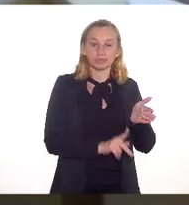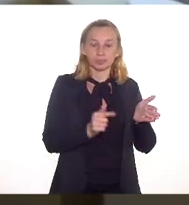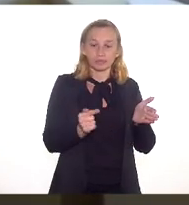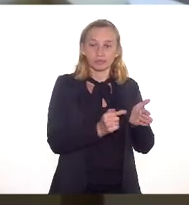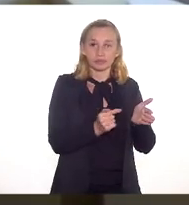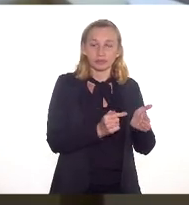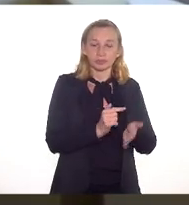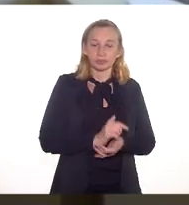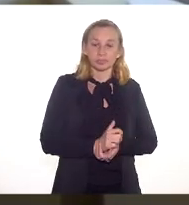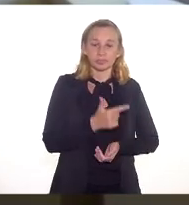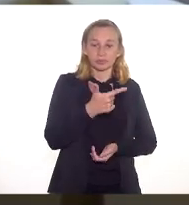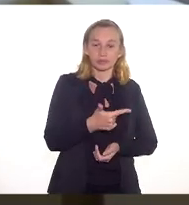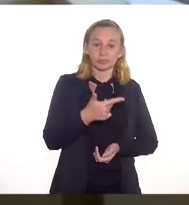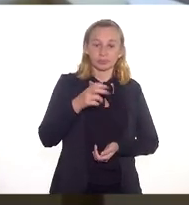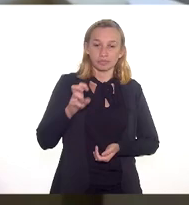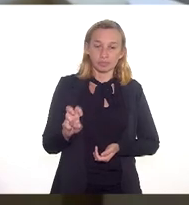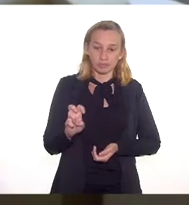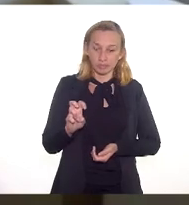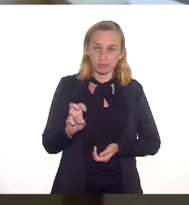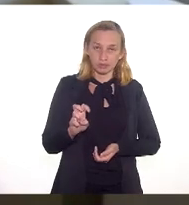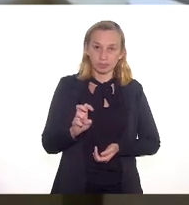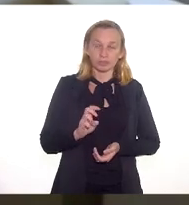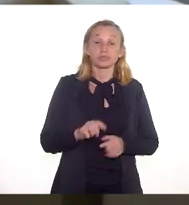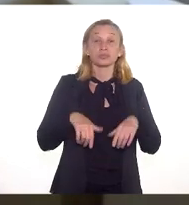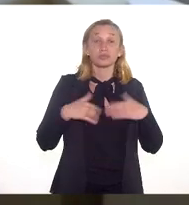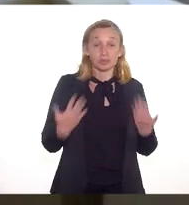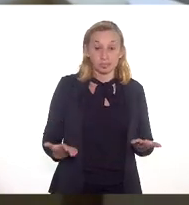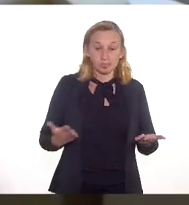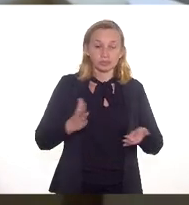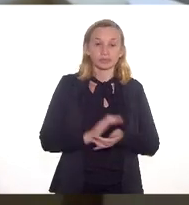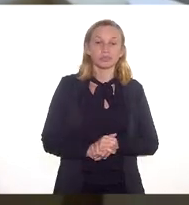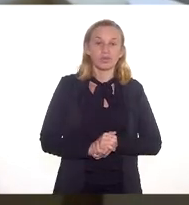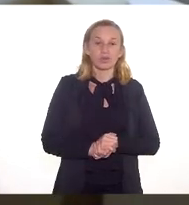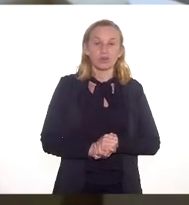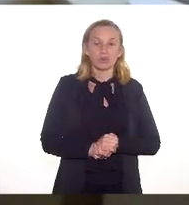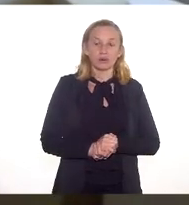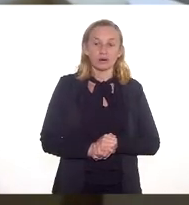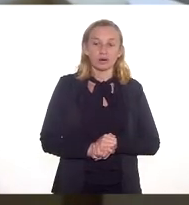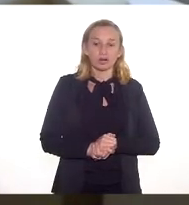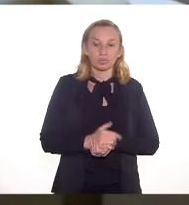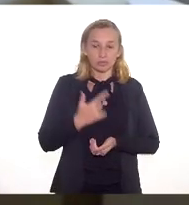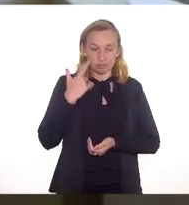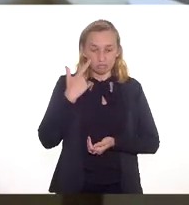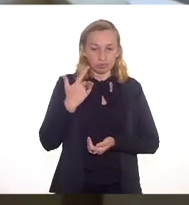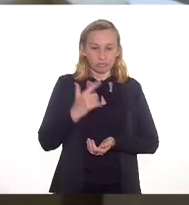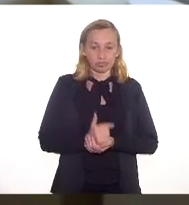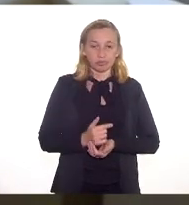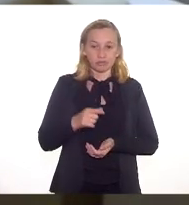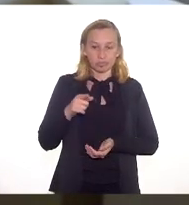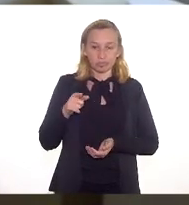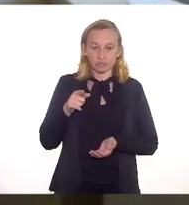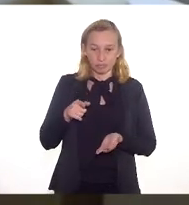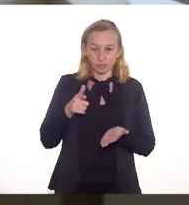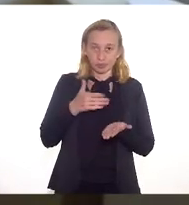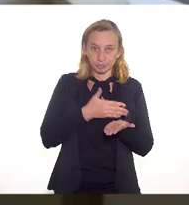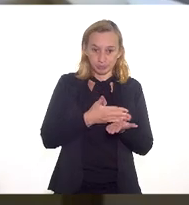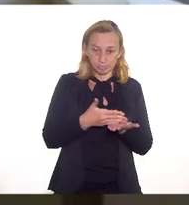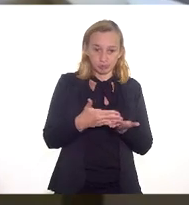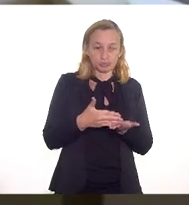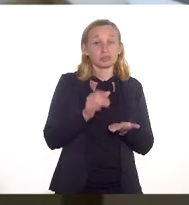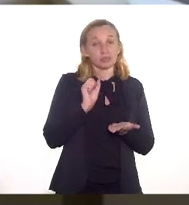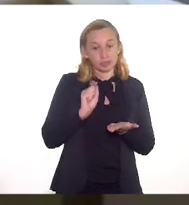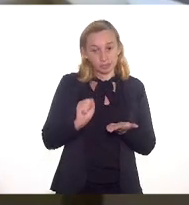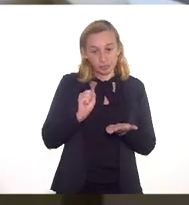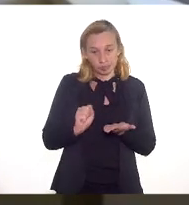em 2015. Então, eu considero que, por ele ser inicial, ele